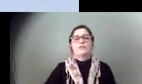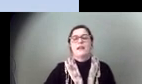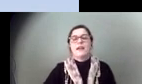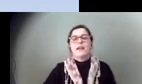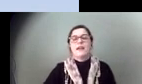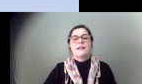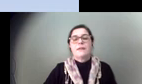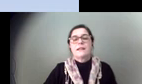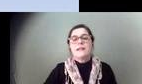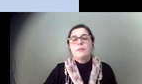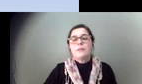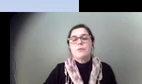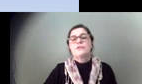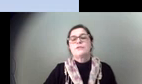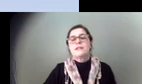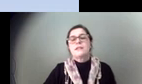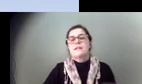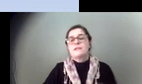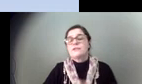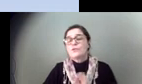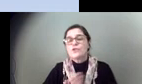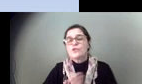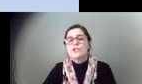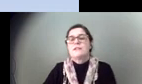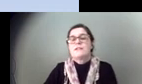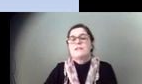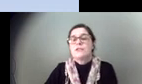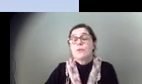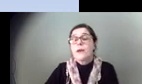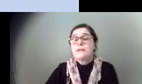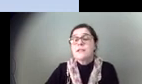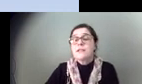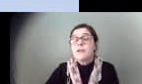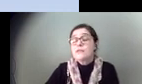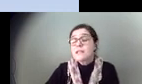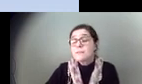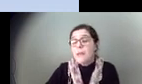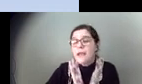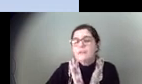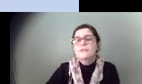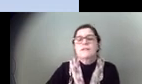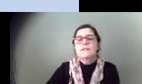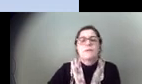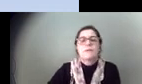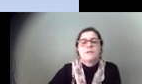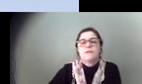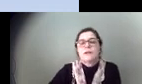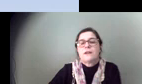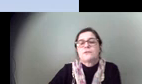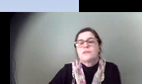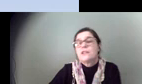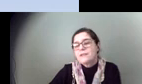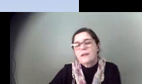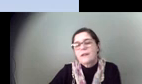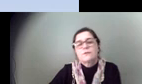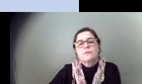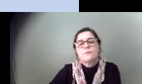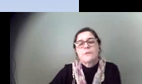norteadores. Então, a equipe e o professor, eles devem discutir e decidir quais são os aspectos a serem observados